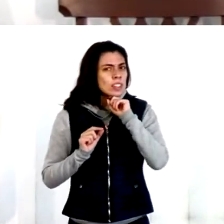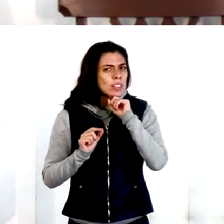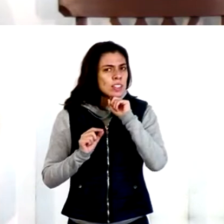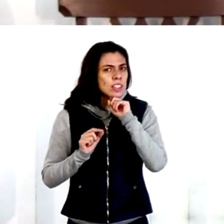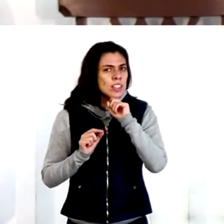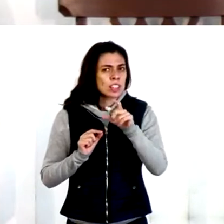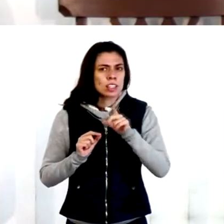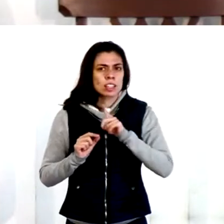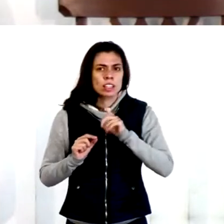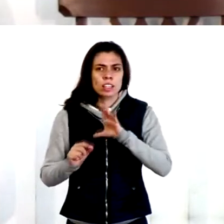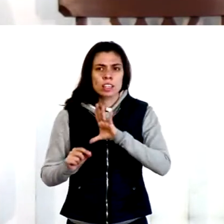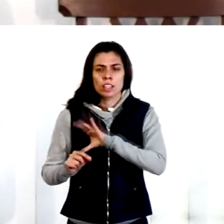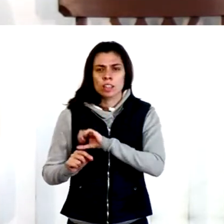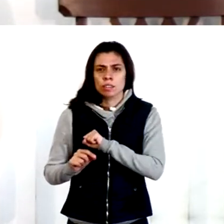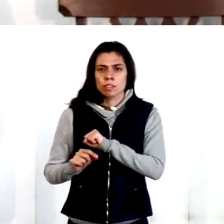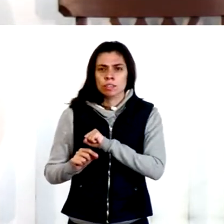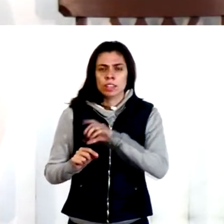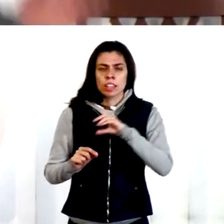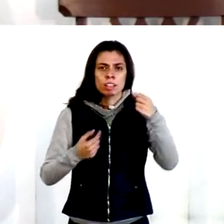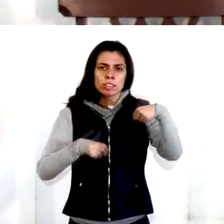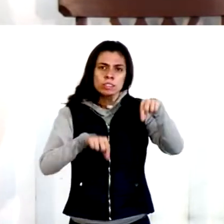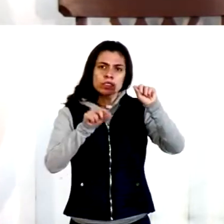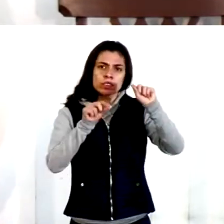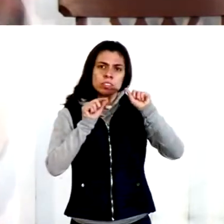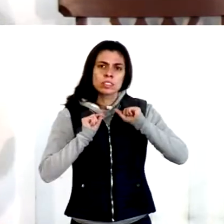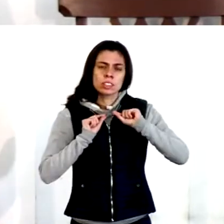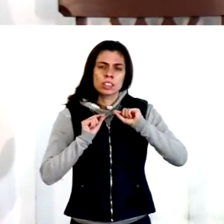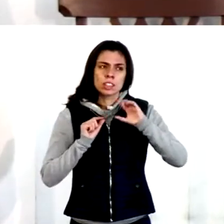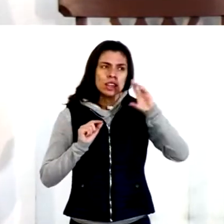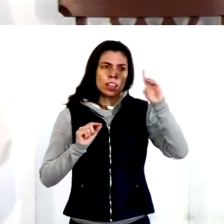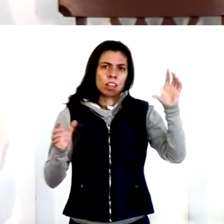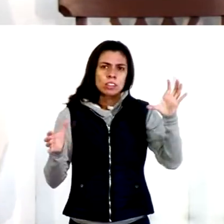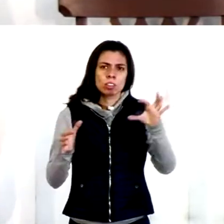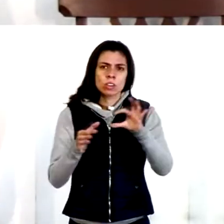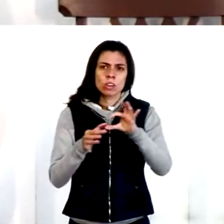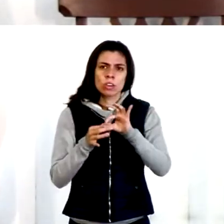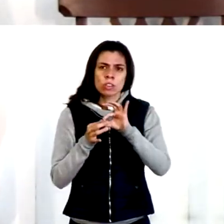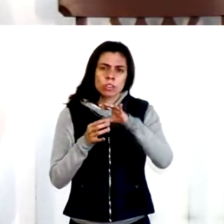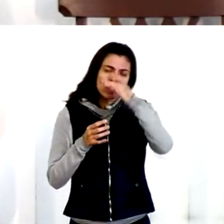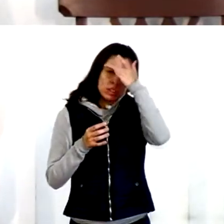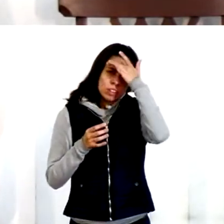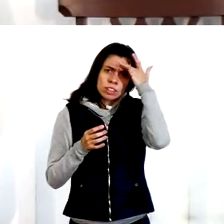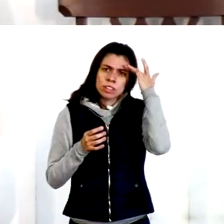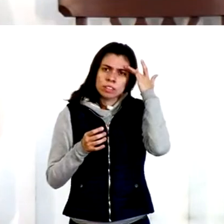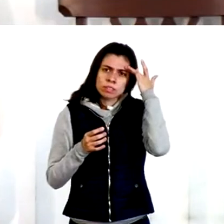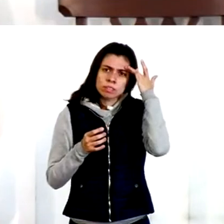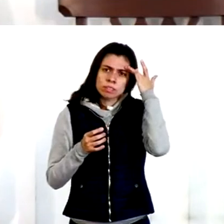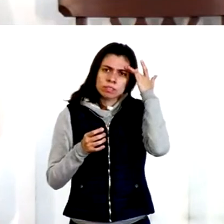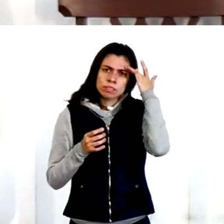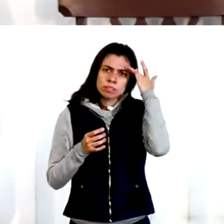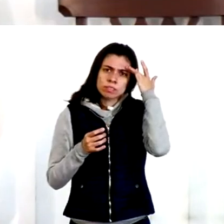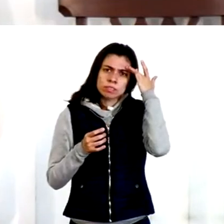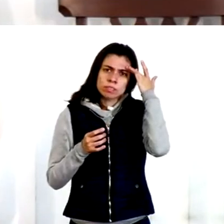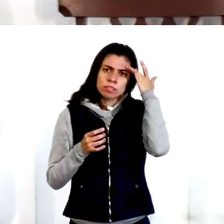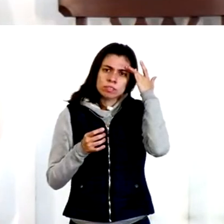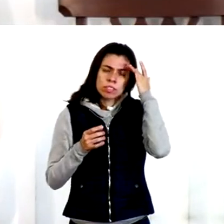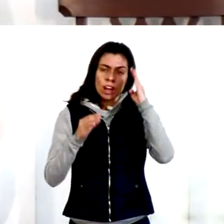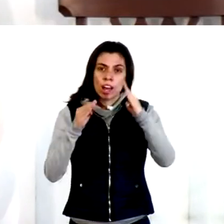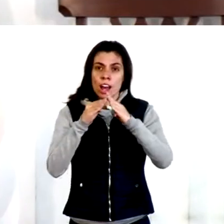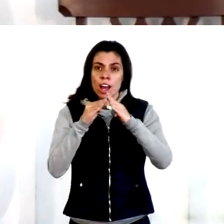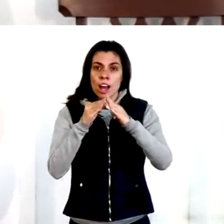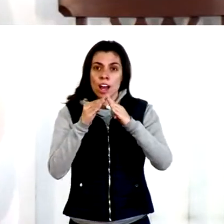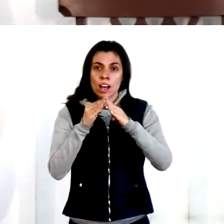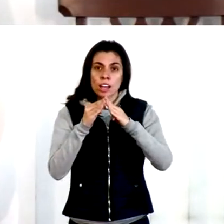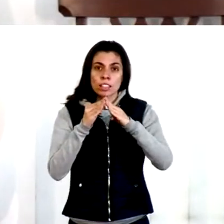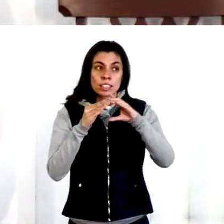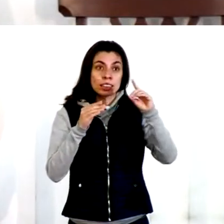de um amor. Deus dá o amor, Deus une as pessoas. Eles sabem humildemente que este lar vai ser